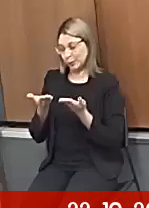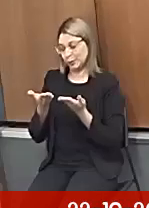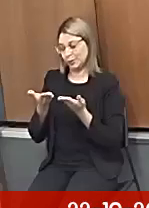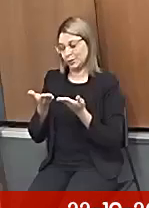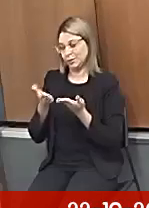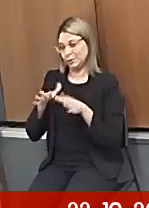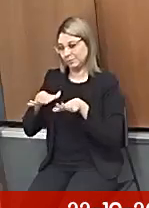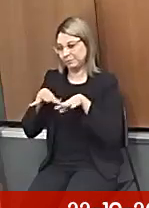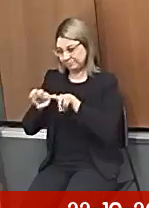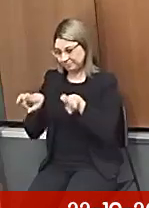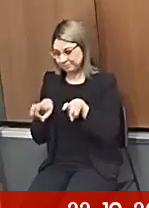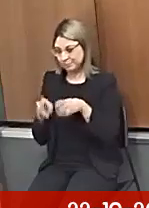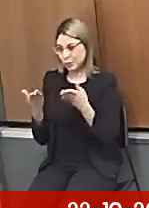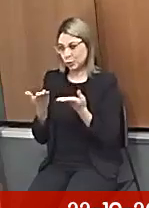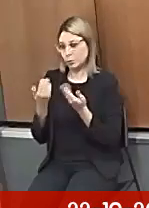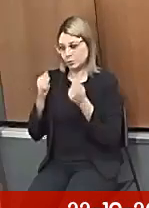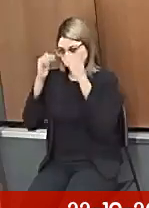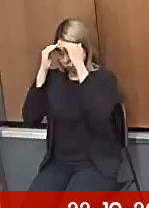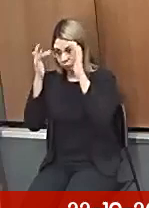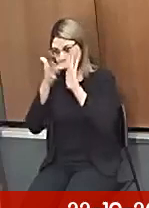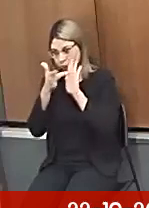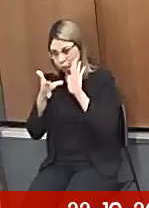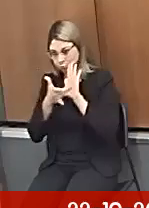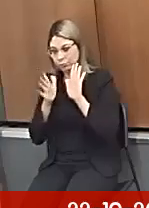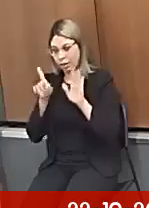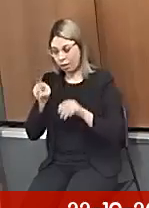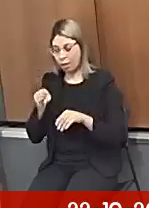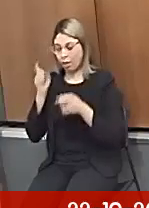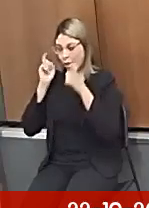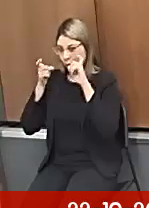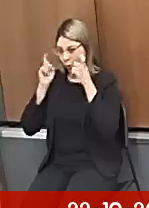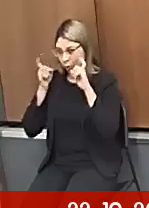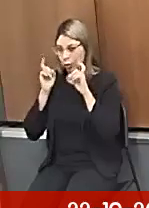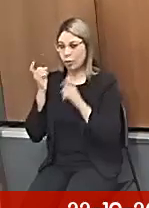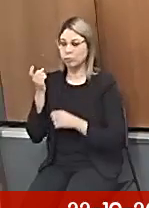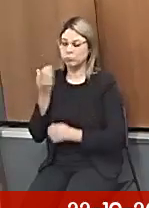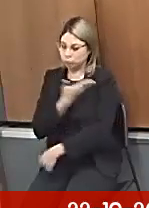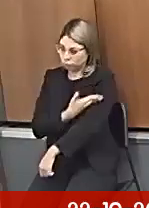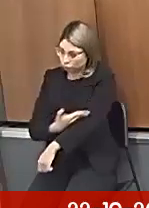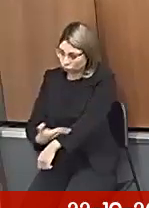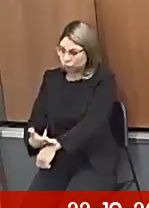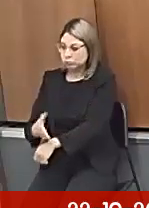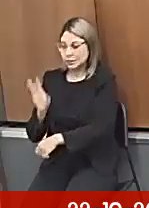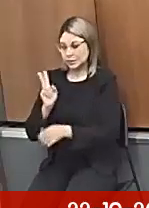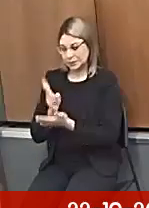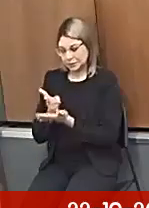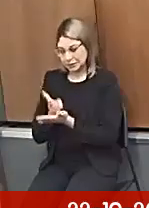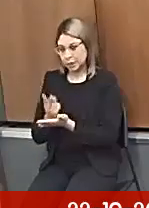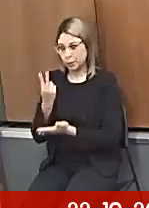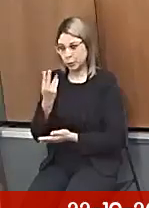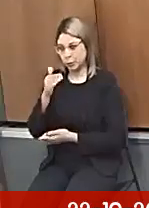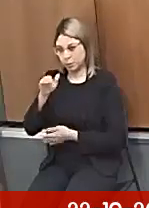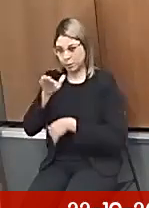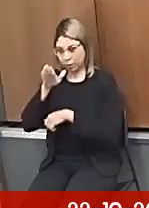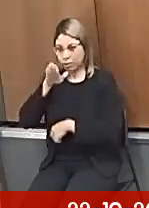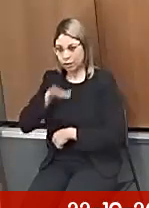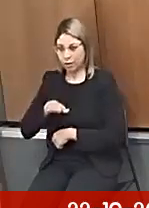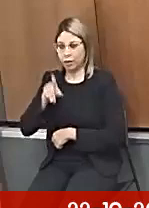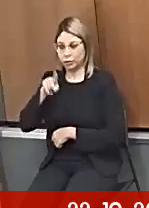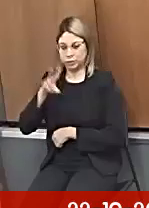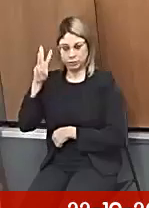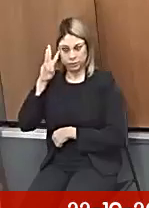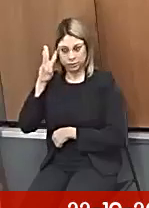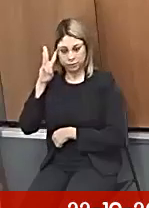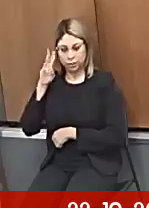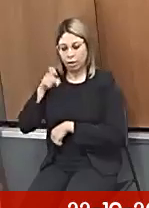Estou cumprindo a nossa pauta, estamos numa reunião ordinária, todas as terças-feiras a reunião é às 14h30, então nós temos aqui,